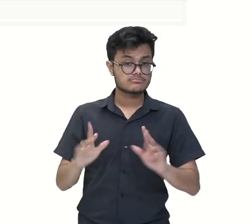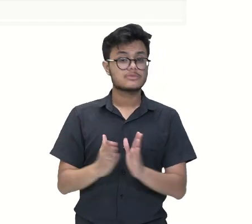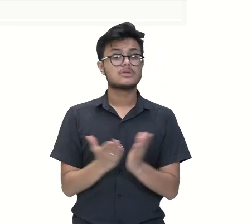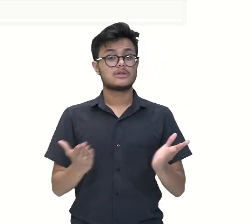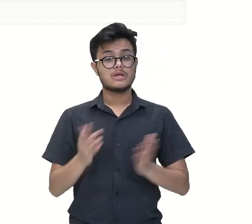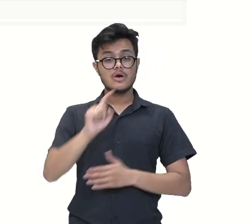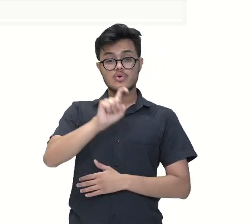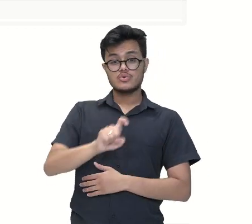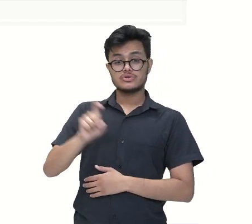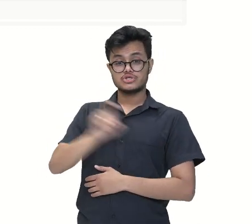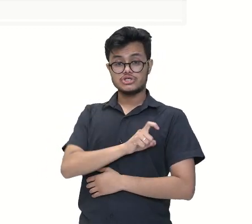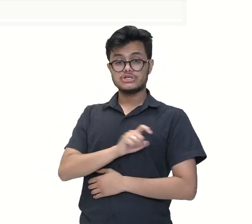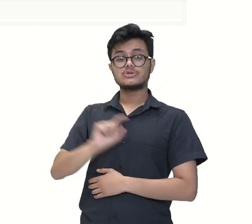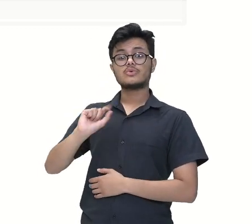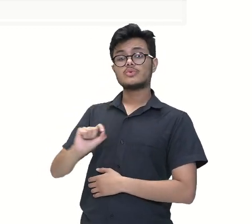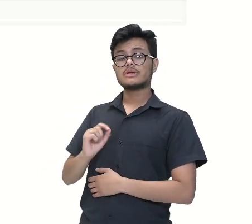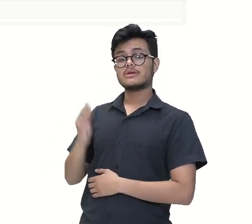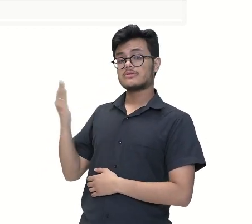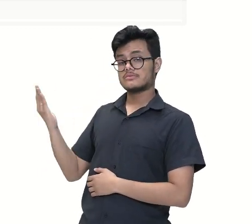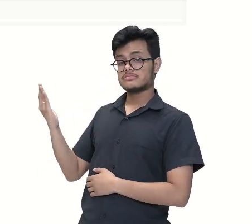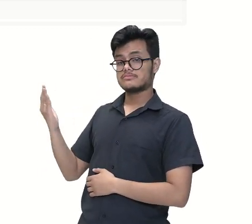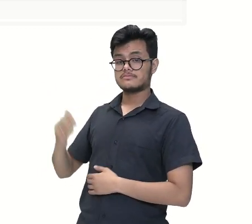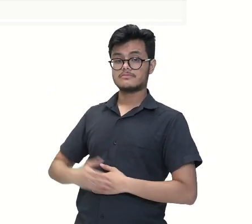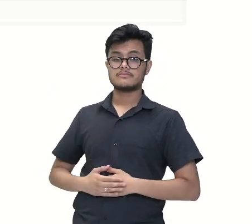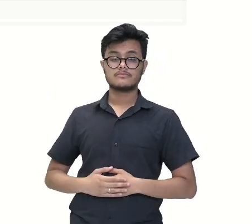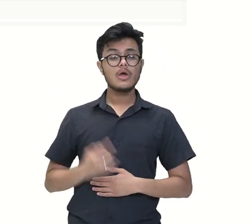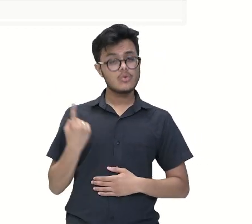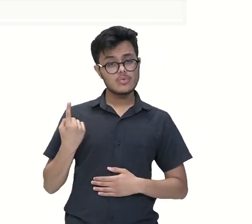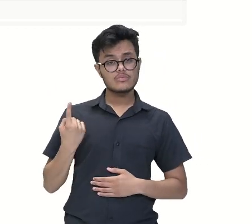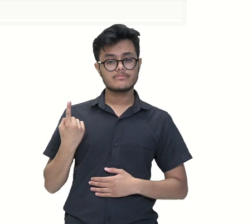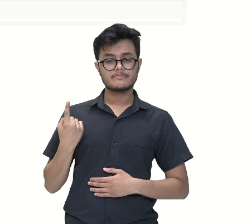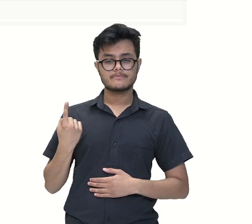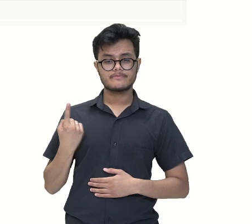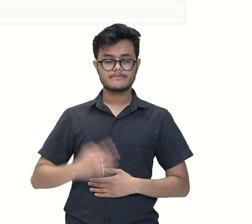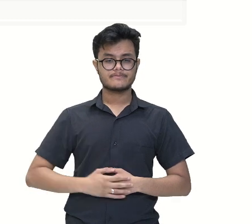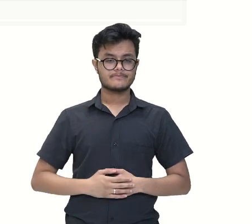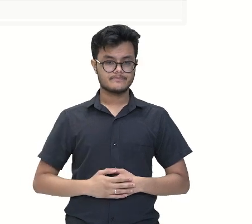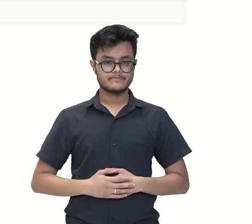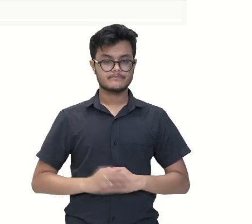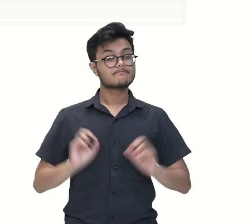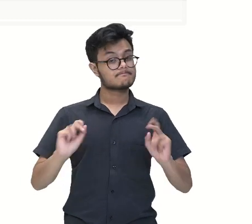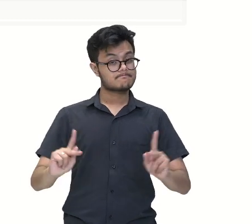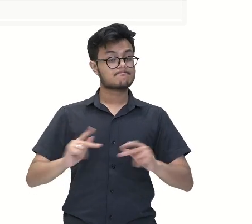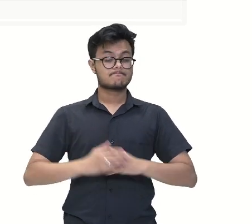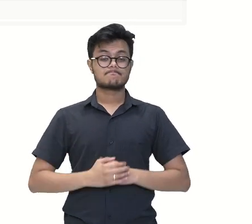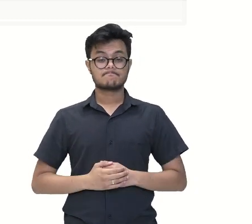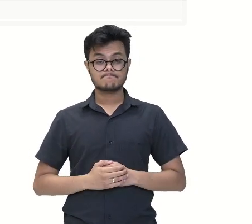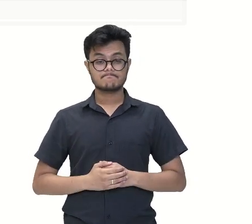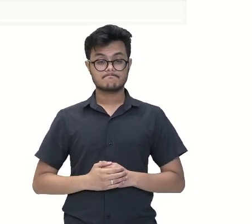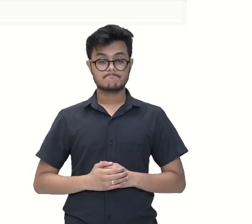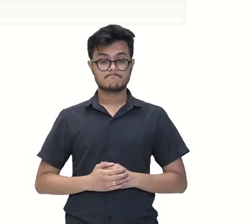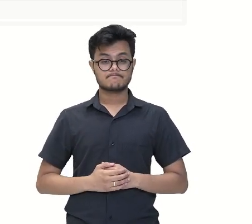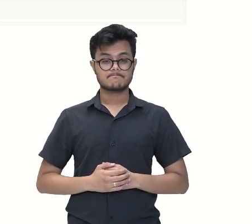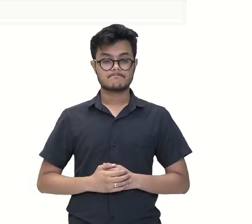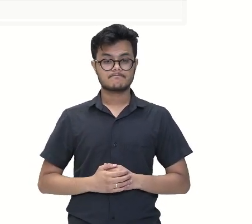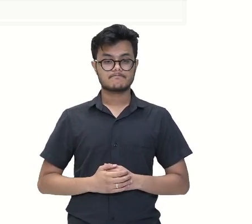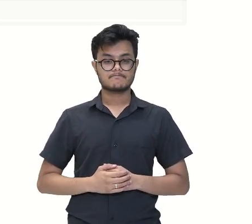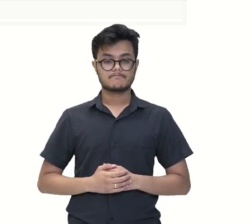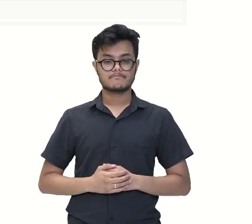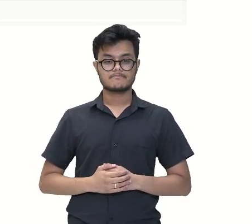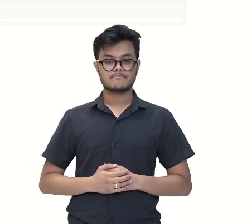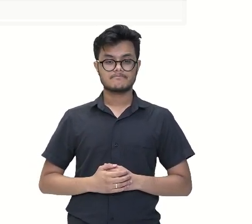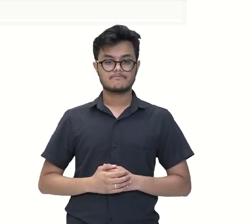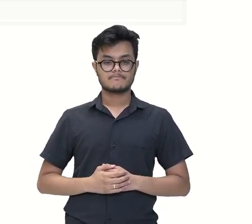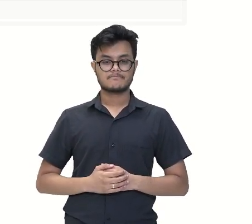x é esse aqui, ó, é igual a 1, tá? Então, aqui é igual a